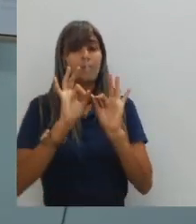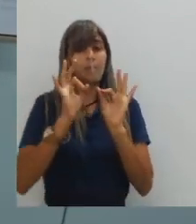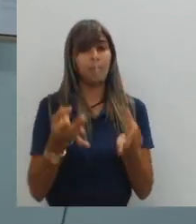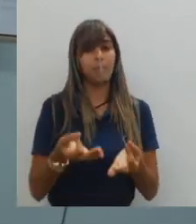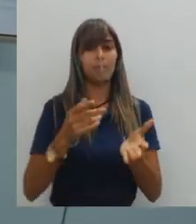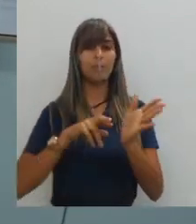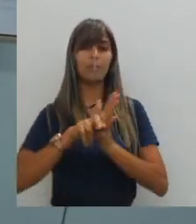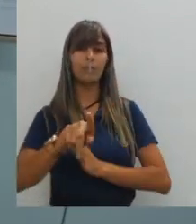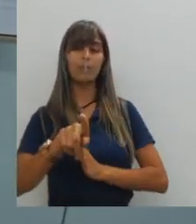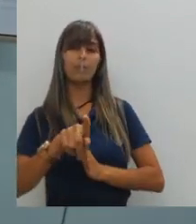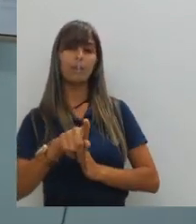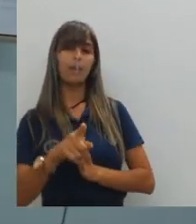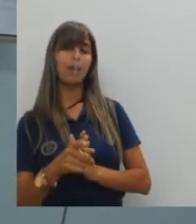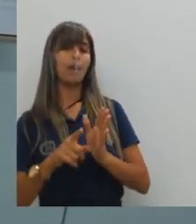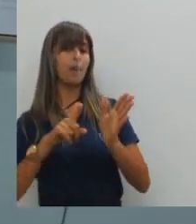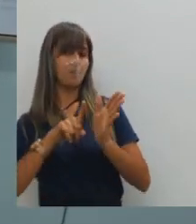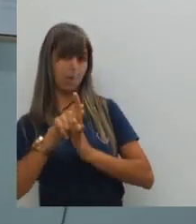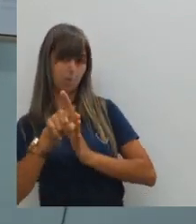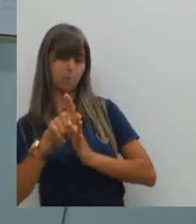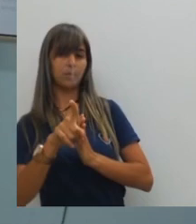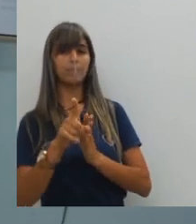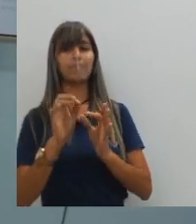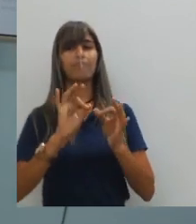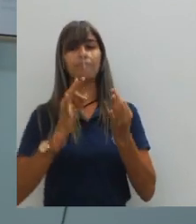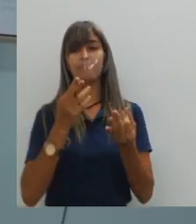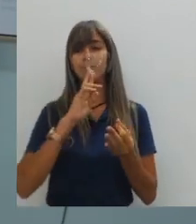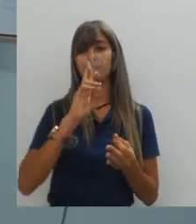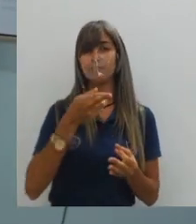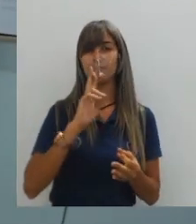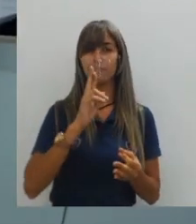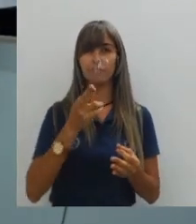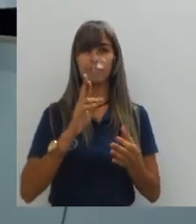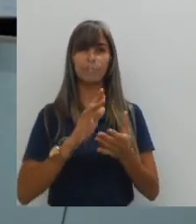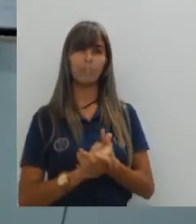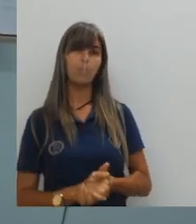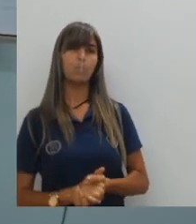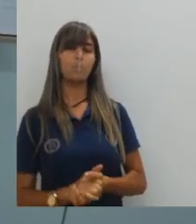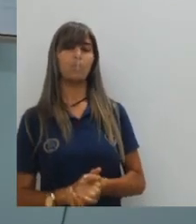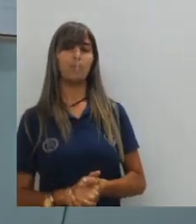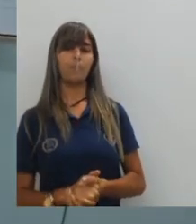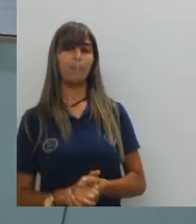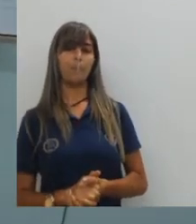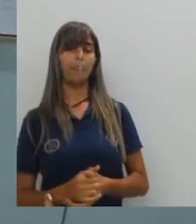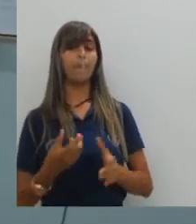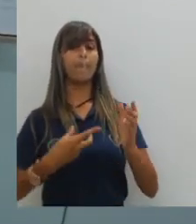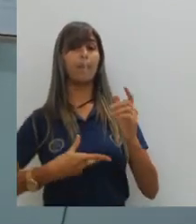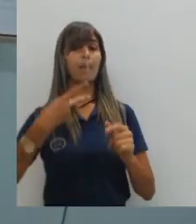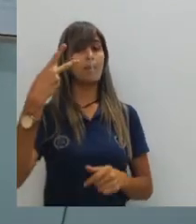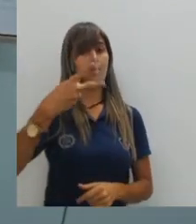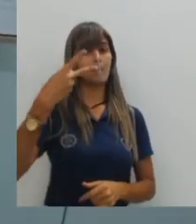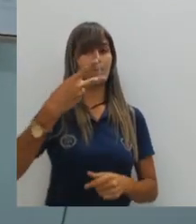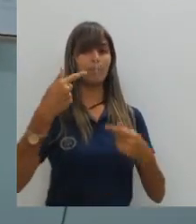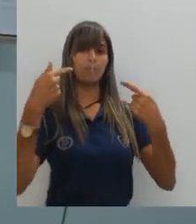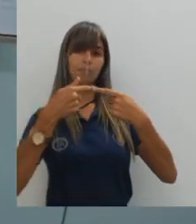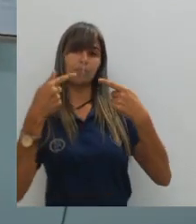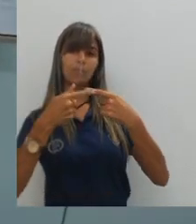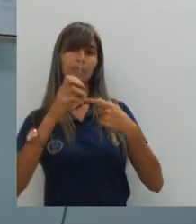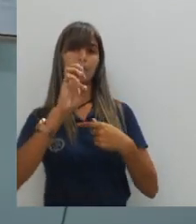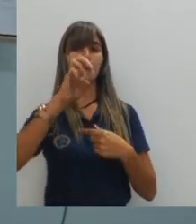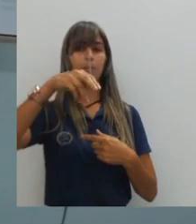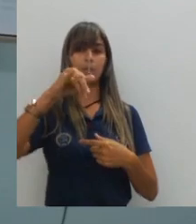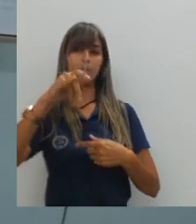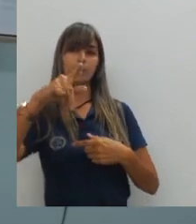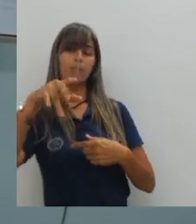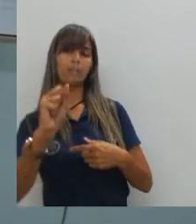e com a resposta assim na ponta da língua. Teoria do fato social, Émile Durkheim, certo? Segundo, de acordo com Émile Durkheim,